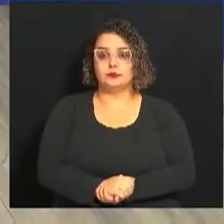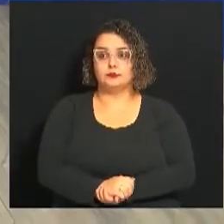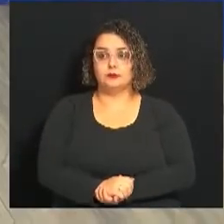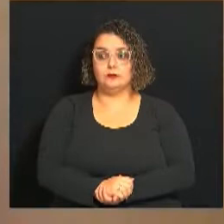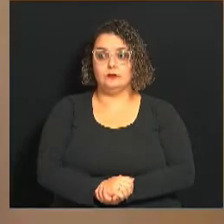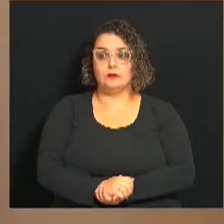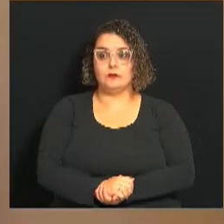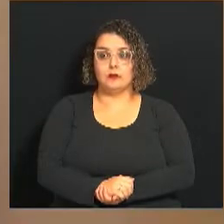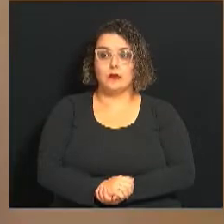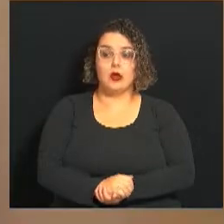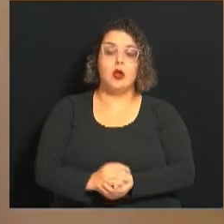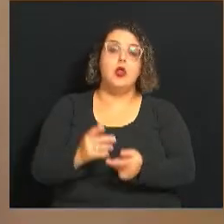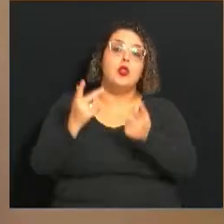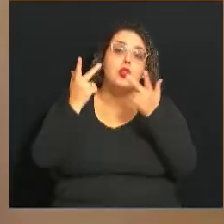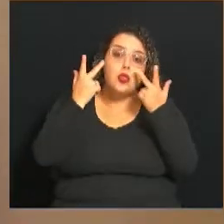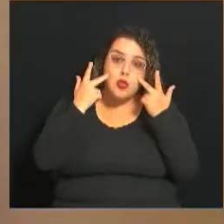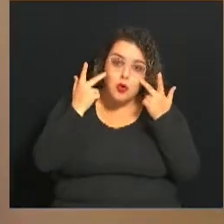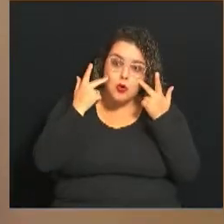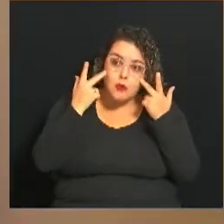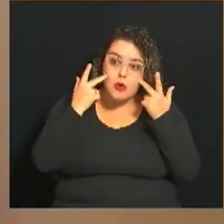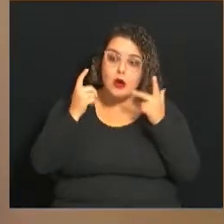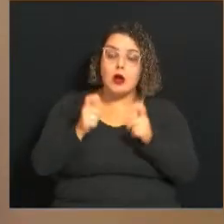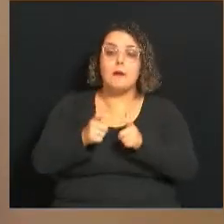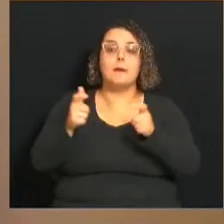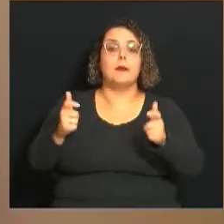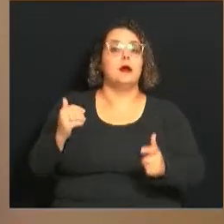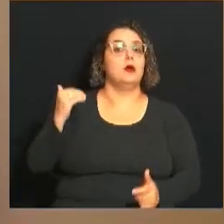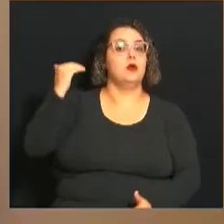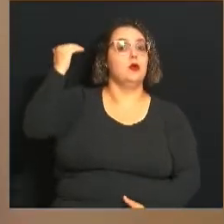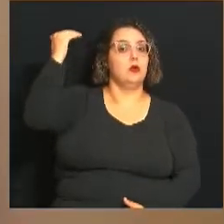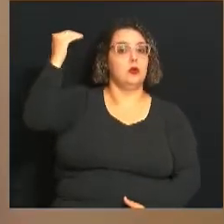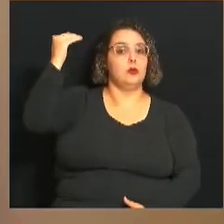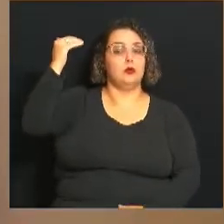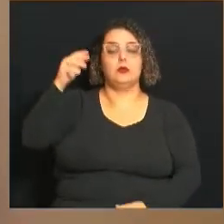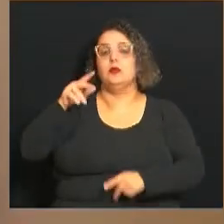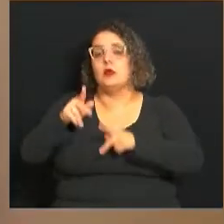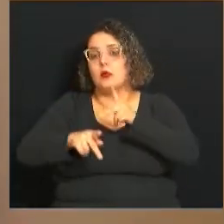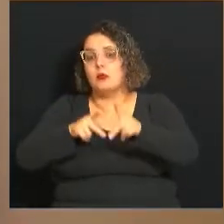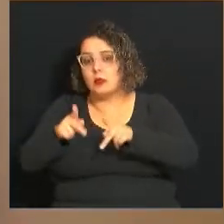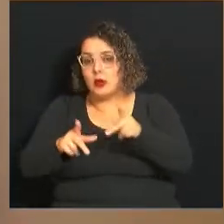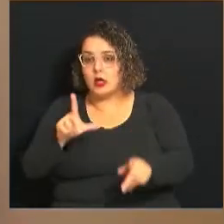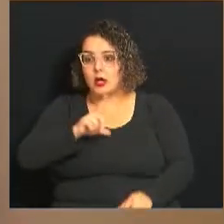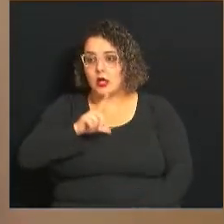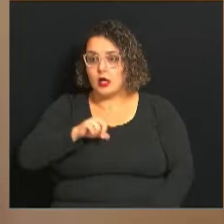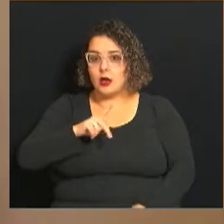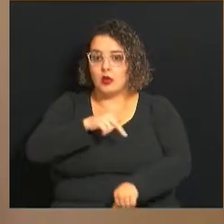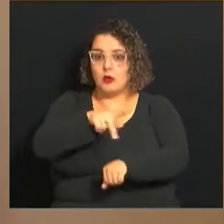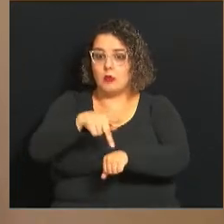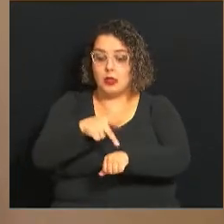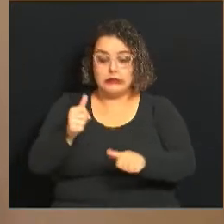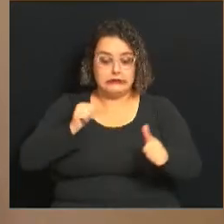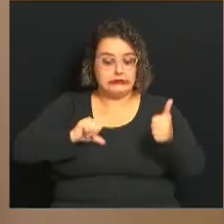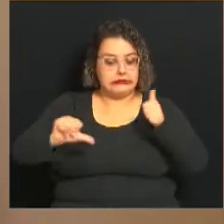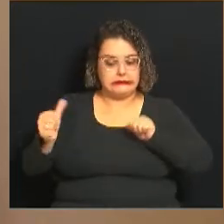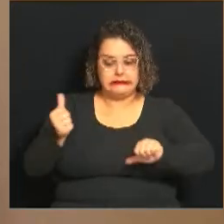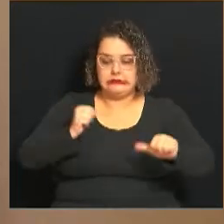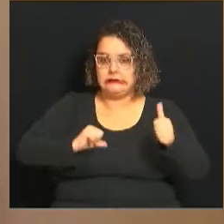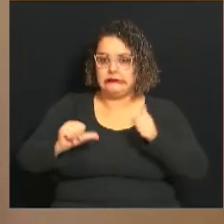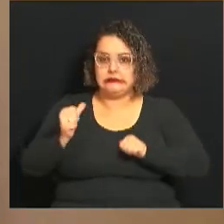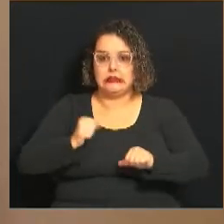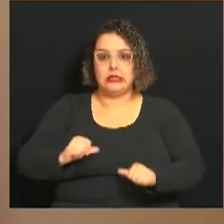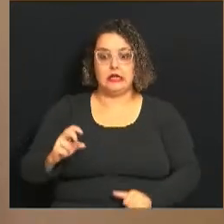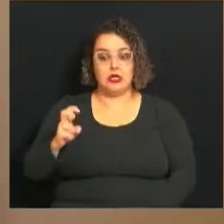Provavelmente, Gabriel, né, a maioria dos adultos, né, dessa população que nós temos como o país mais ansioso do mundo e o quinto